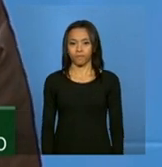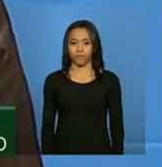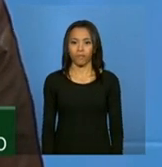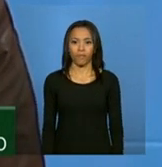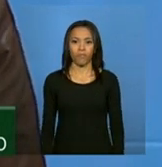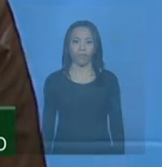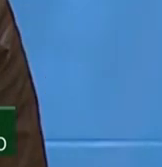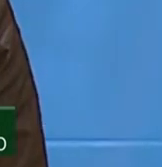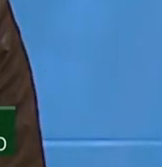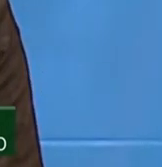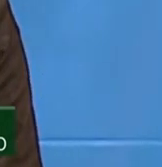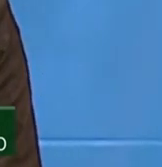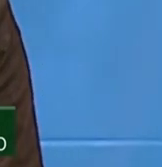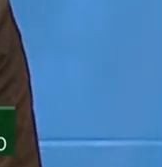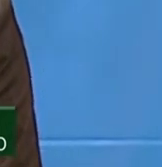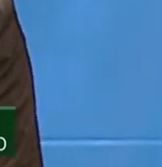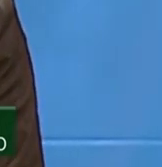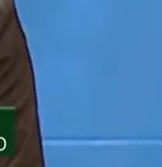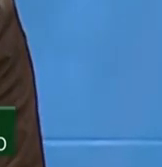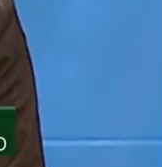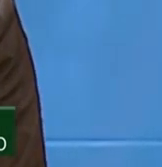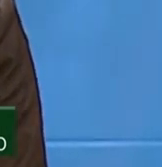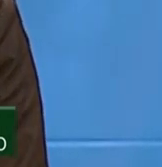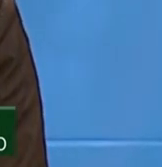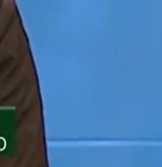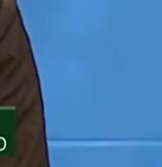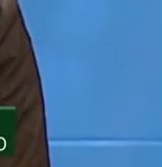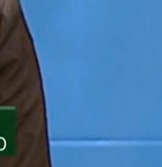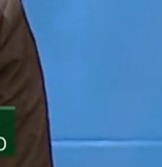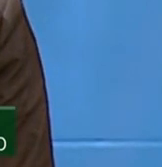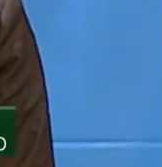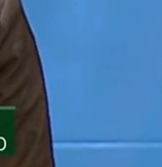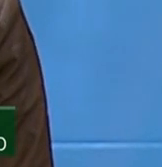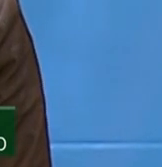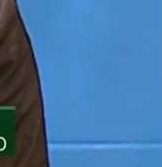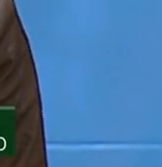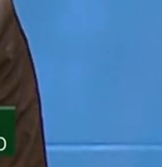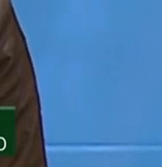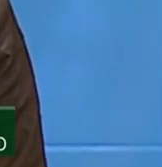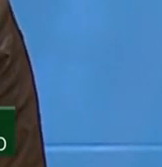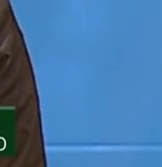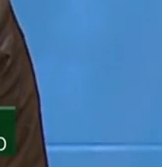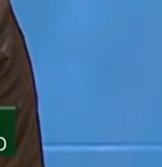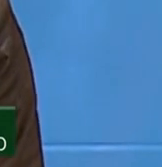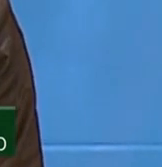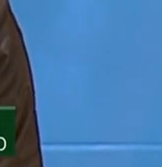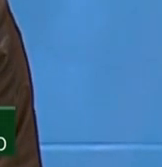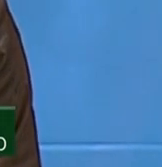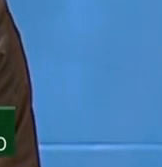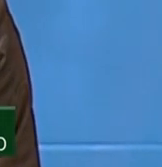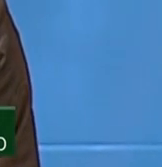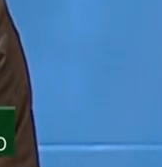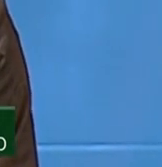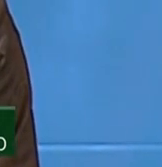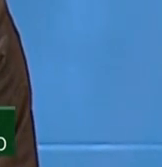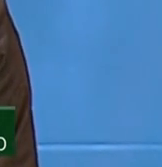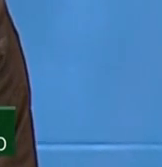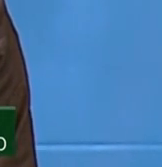trabalho infantil no futuro. É justamente nessa jornada que já foi feito um progresso sustentável e